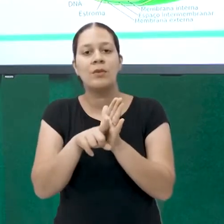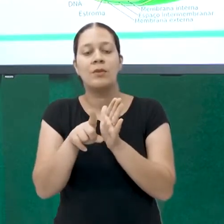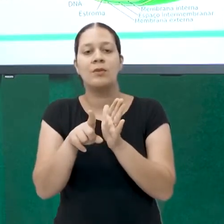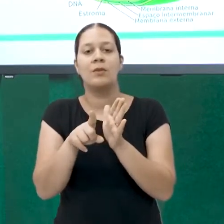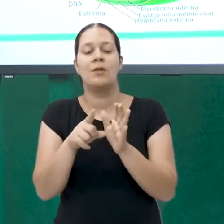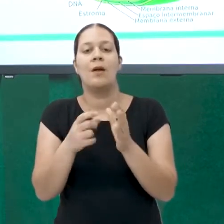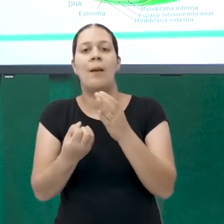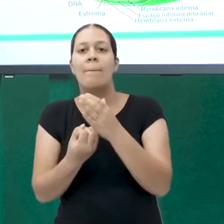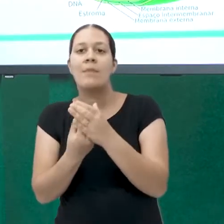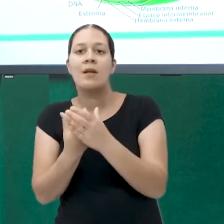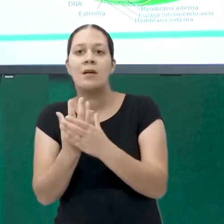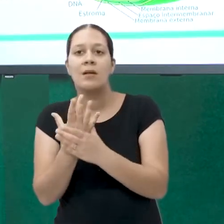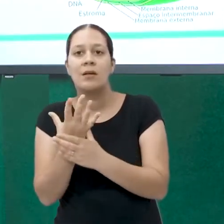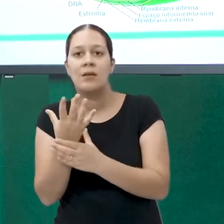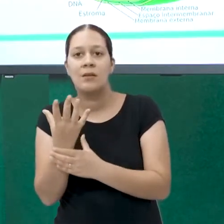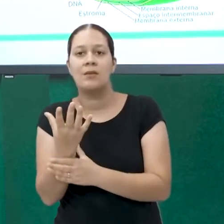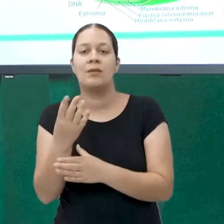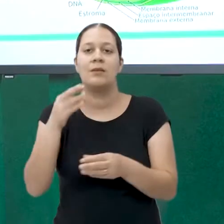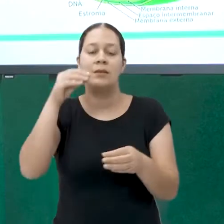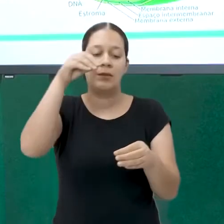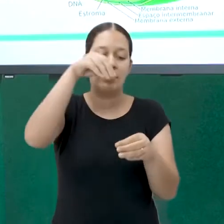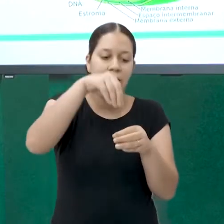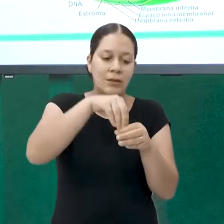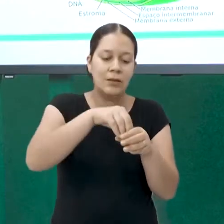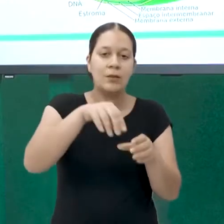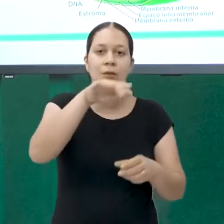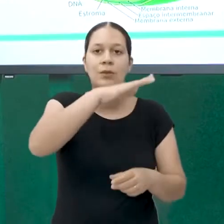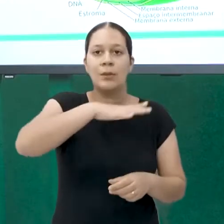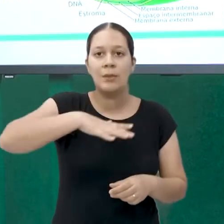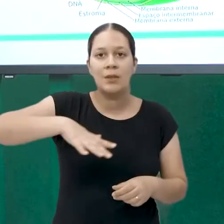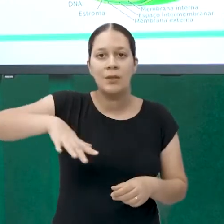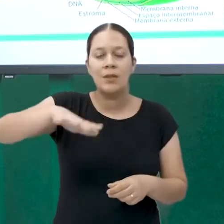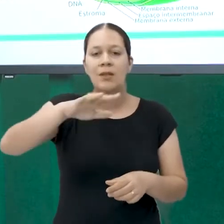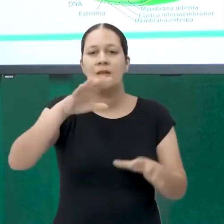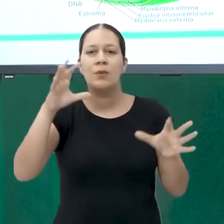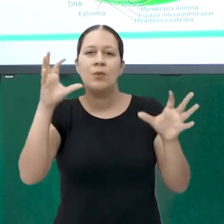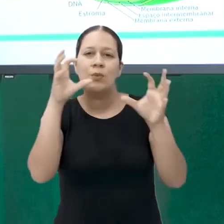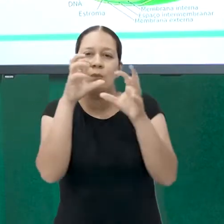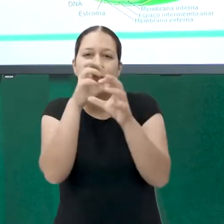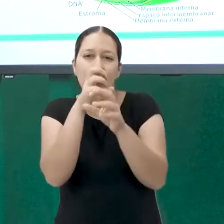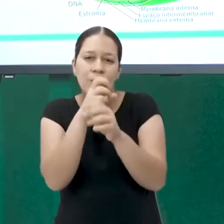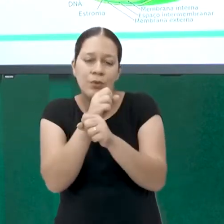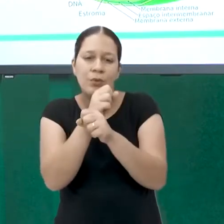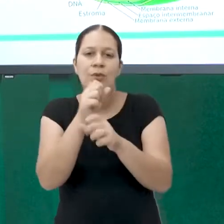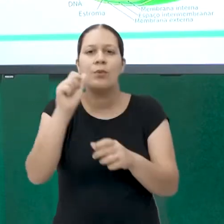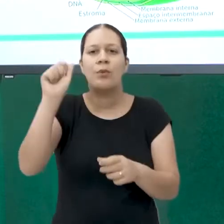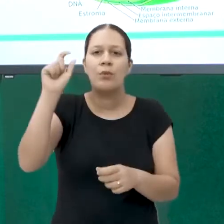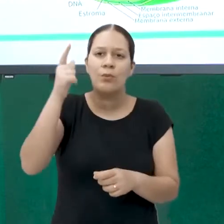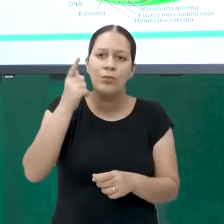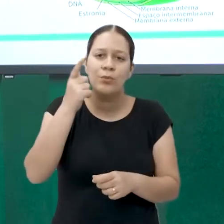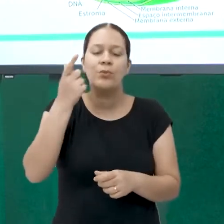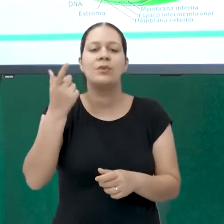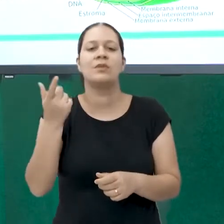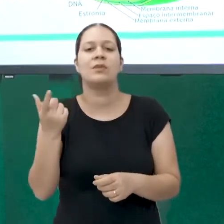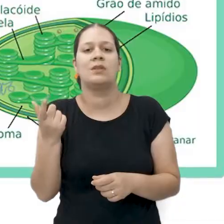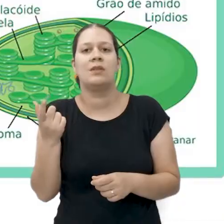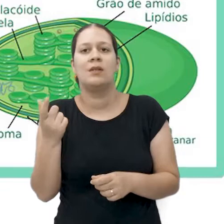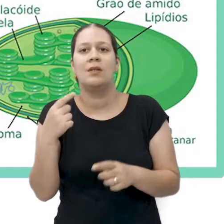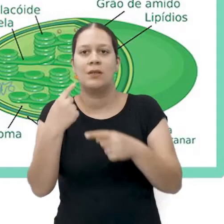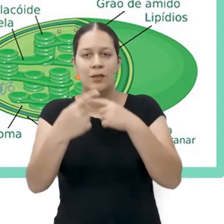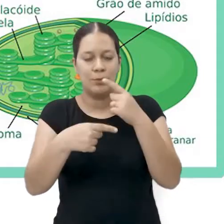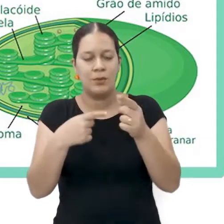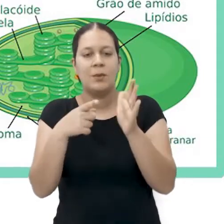uma questão que fala justamente isso, né? Se você colocar a planta dentro de um ambiente escuro, com uma luz